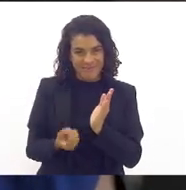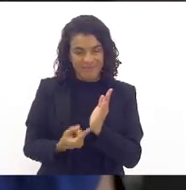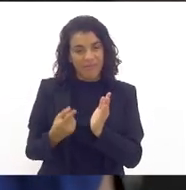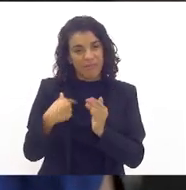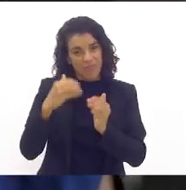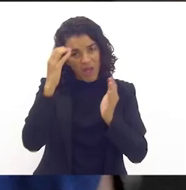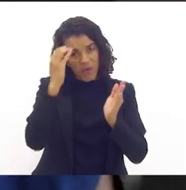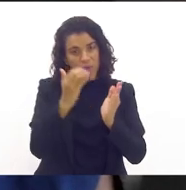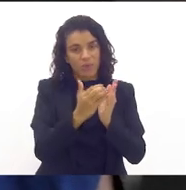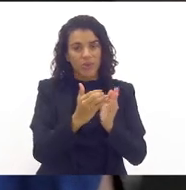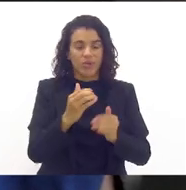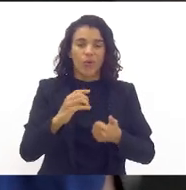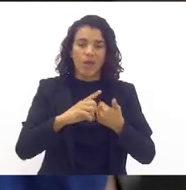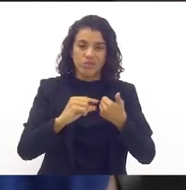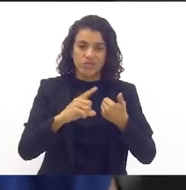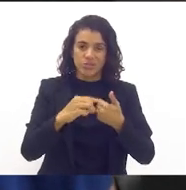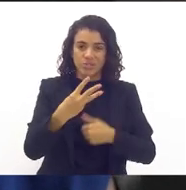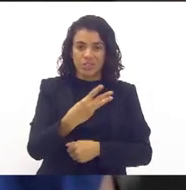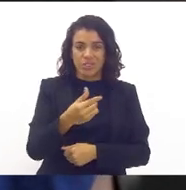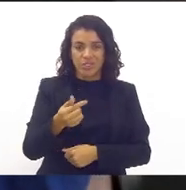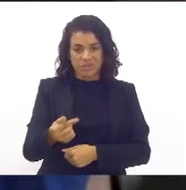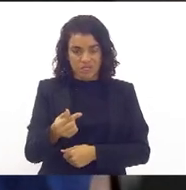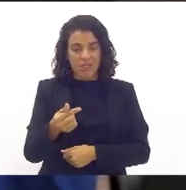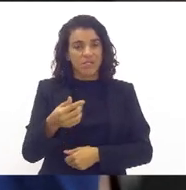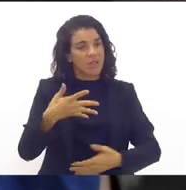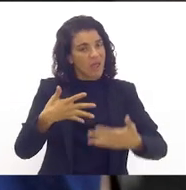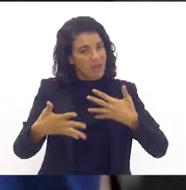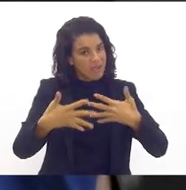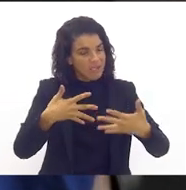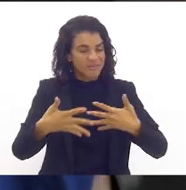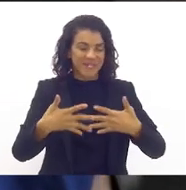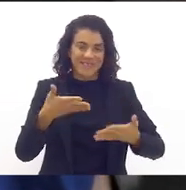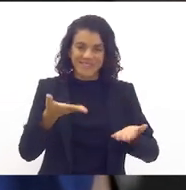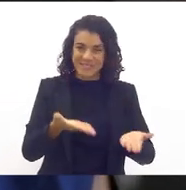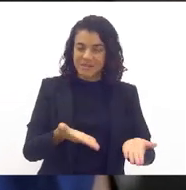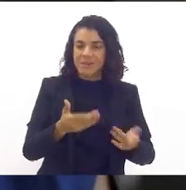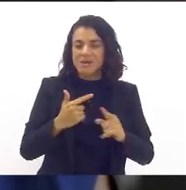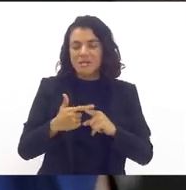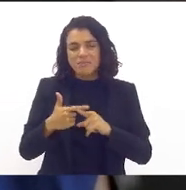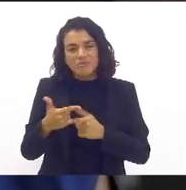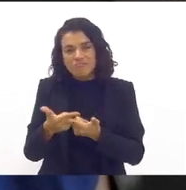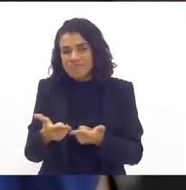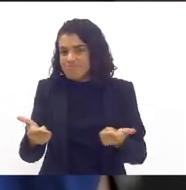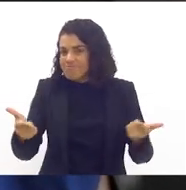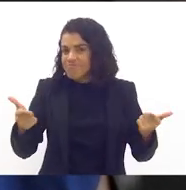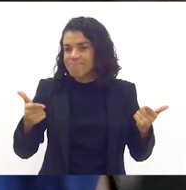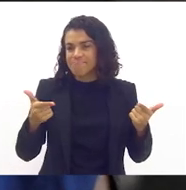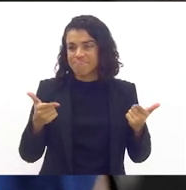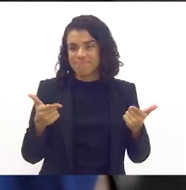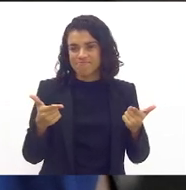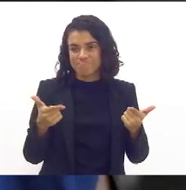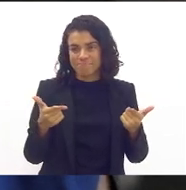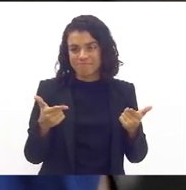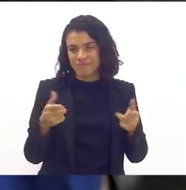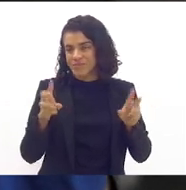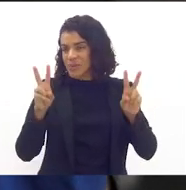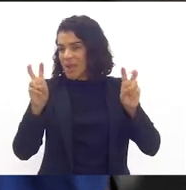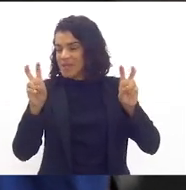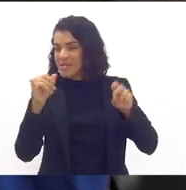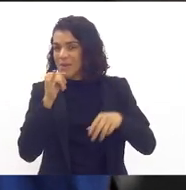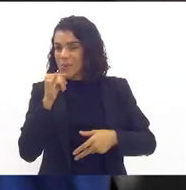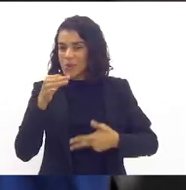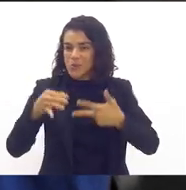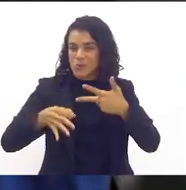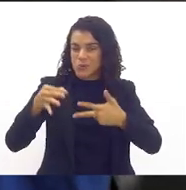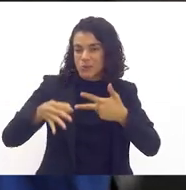artigo 37 da Constituição, da transparência. Mas por que que não tem do judiciário,